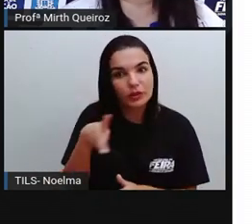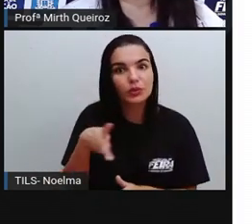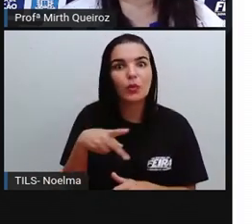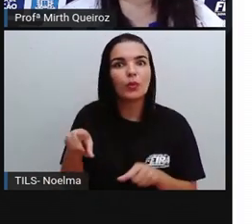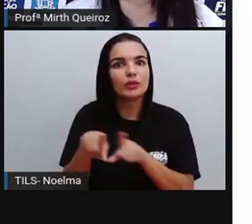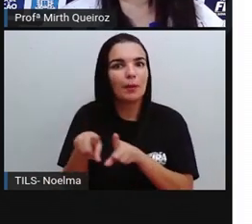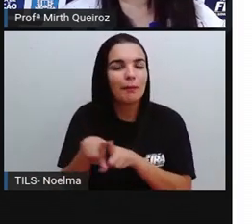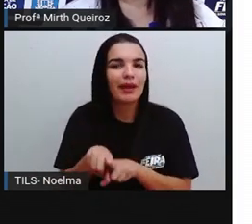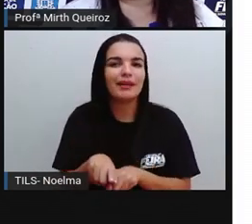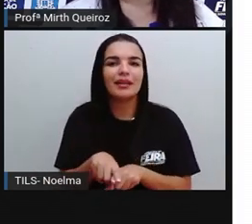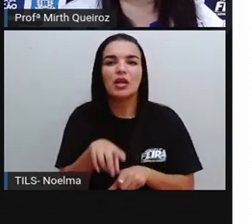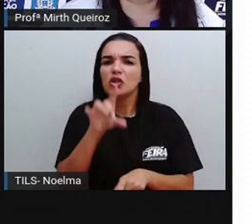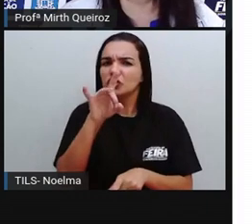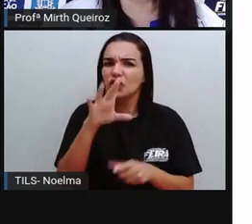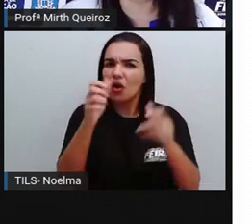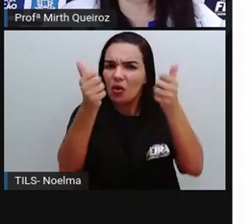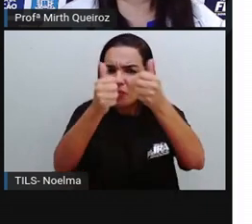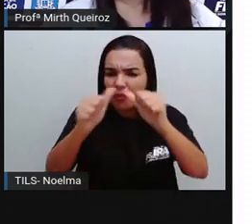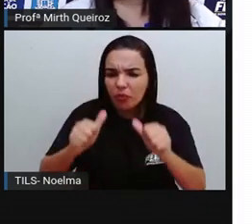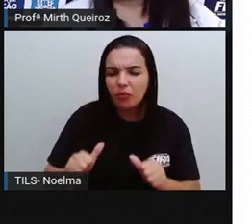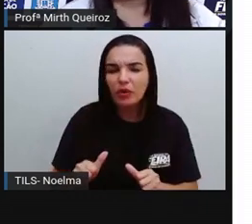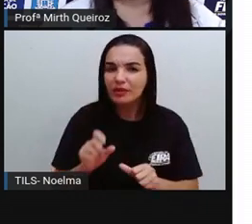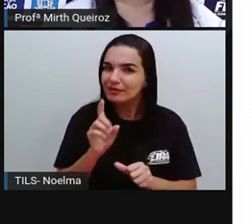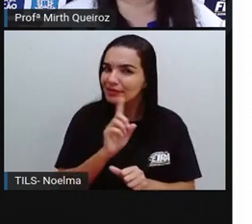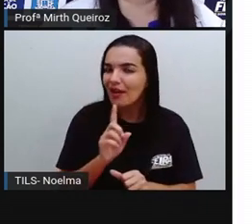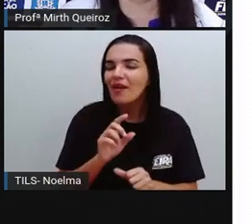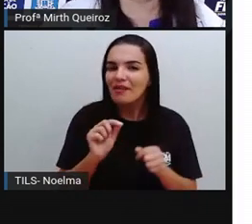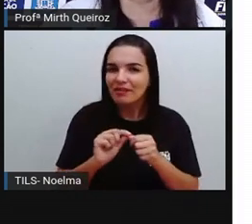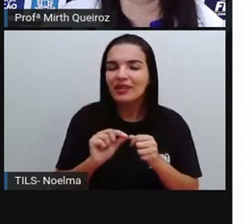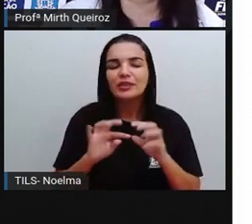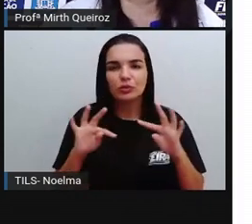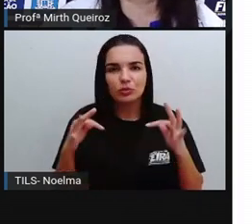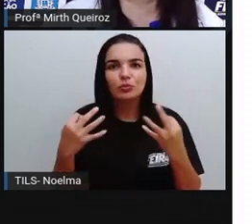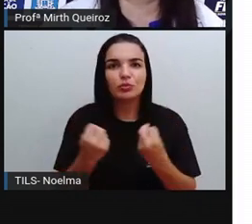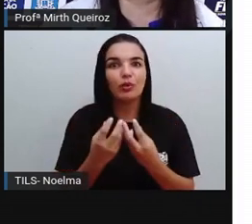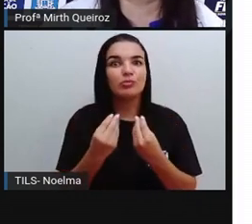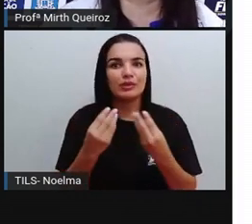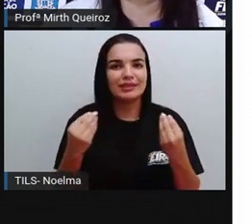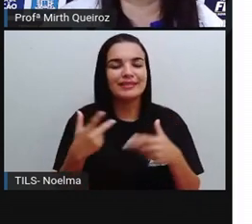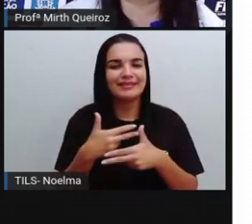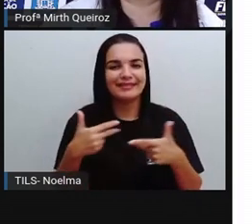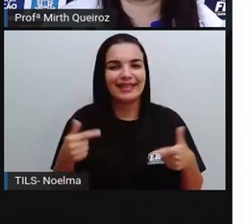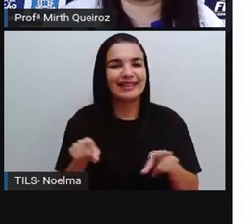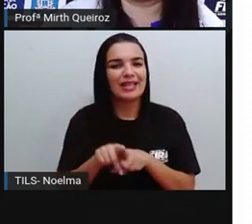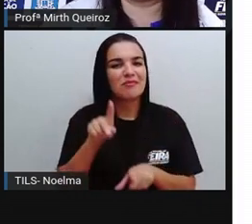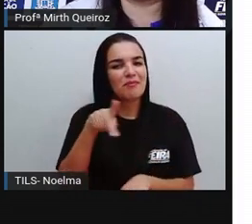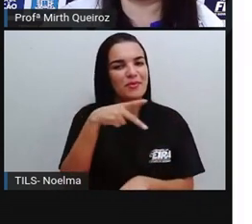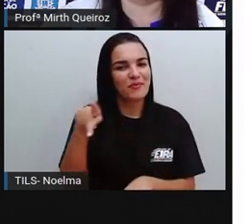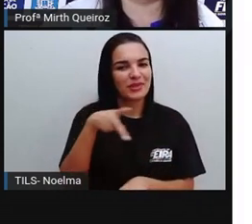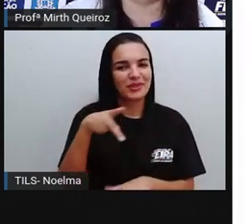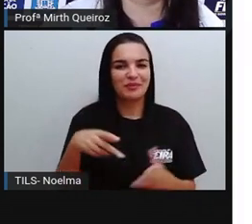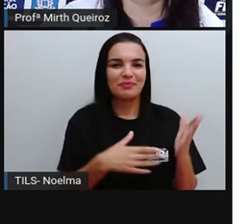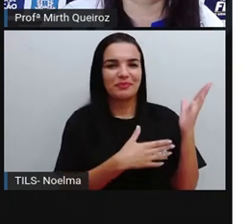não faz somente pinturas, ele faz esculturas, né? Ele é professor, ele é cronista.